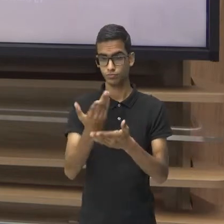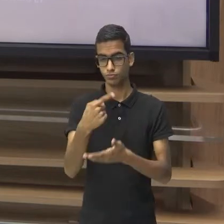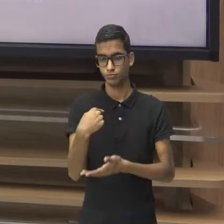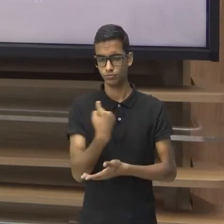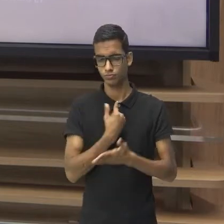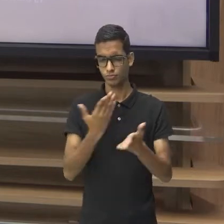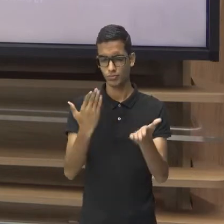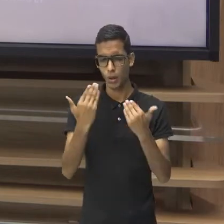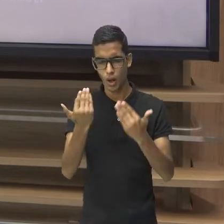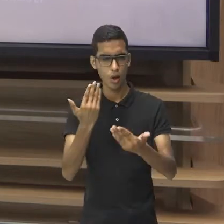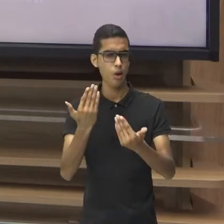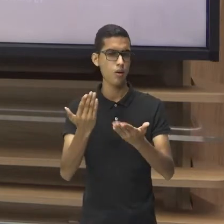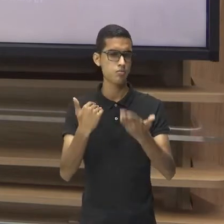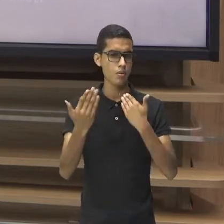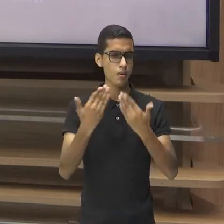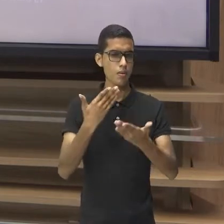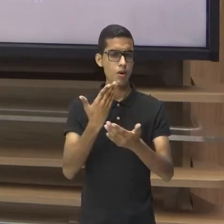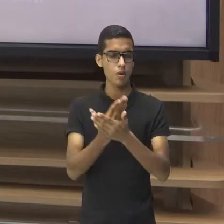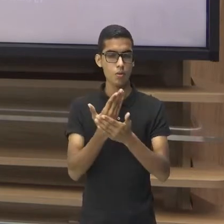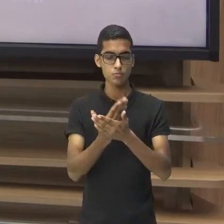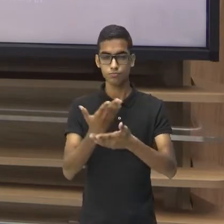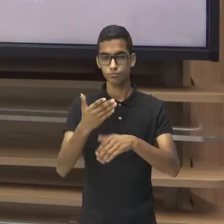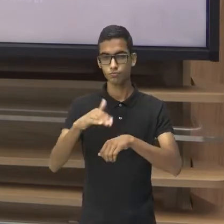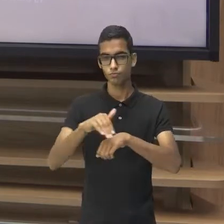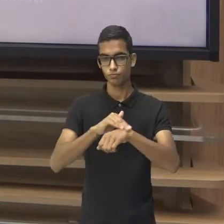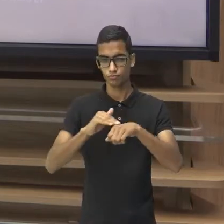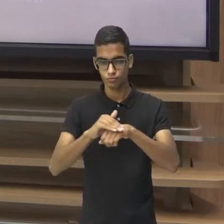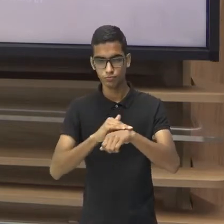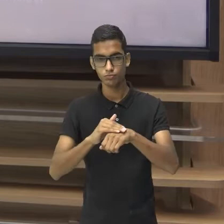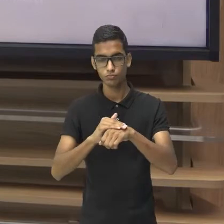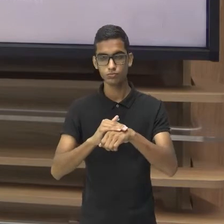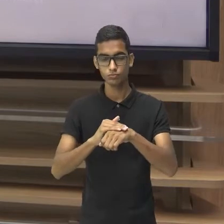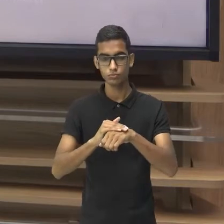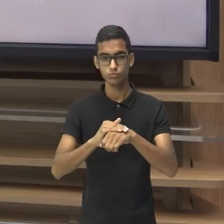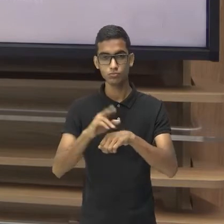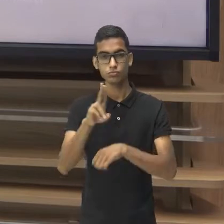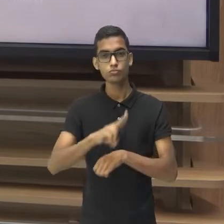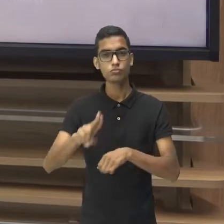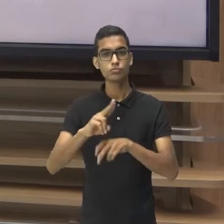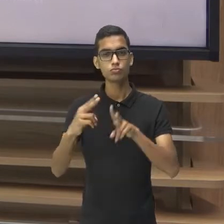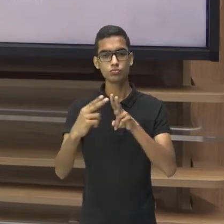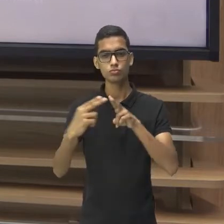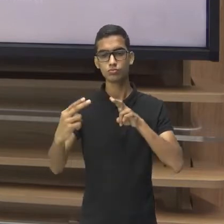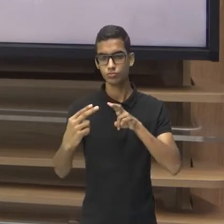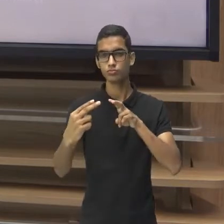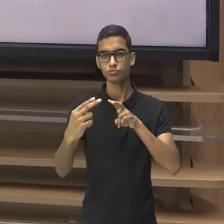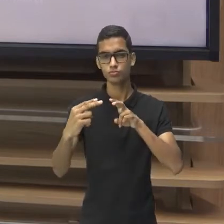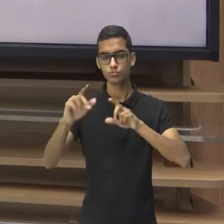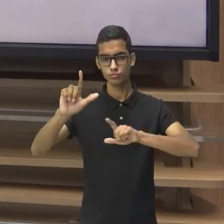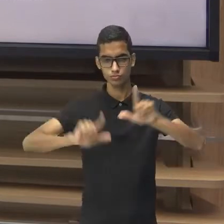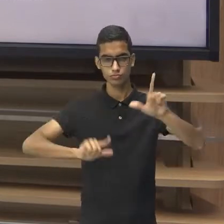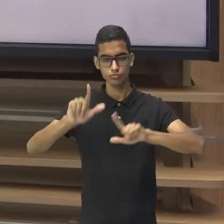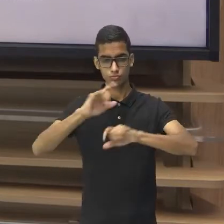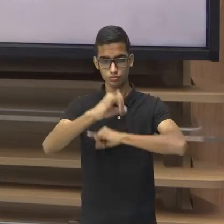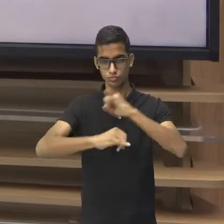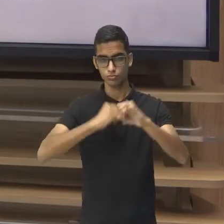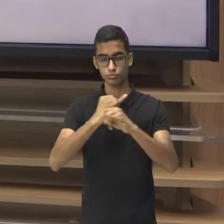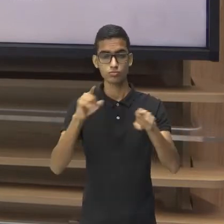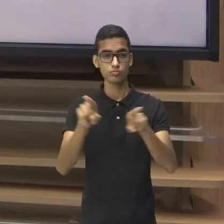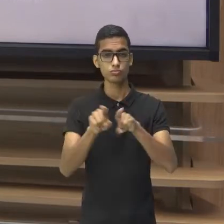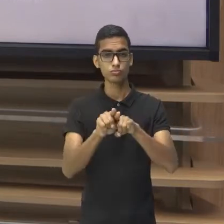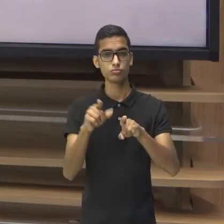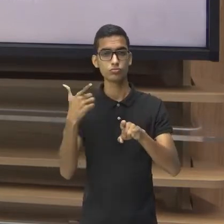conversando, estamos trabalhando através da mídia, através da televisão e de outros meios